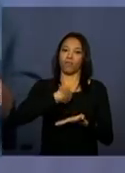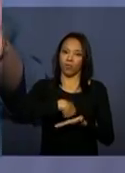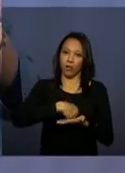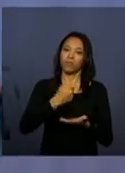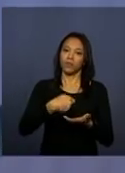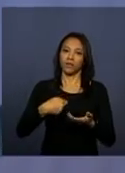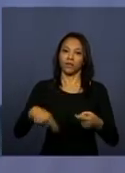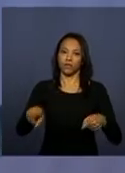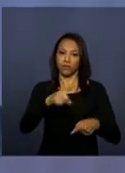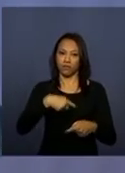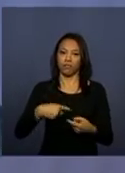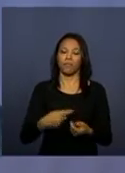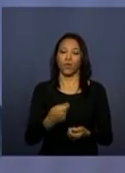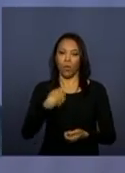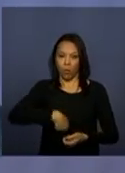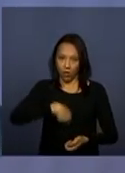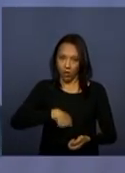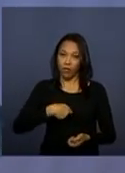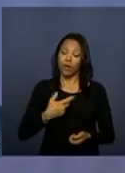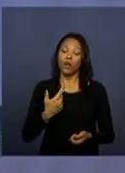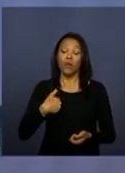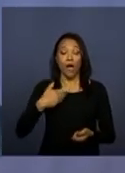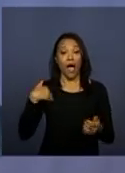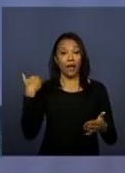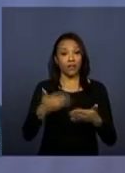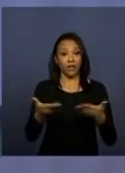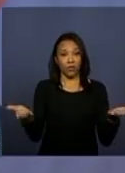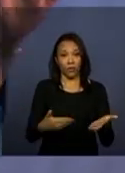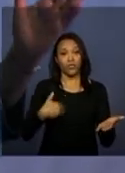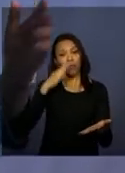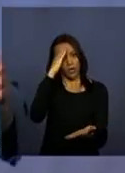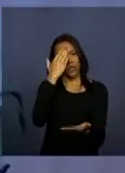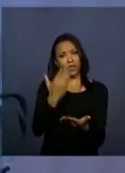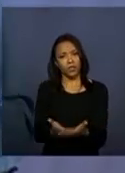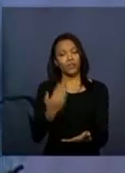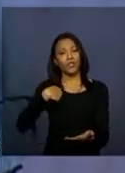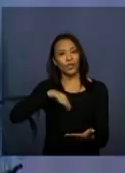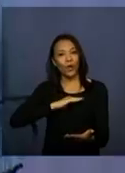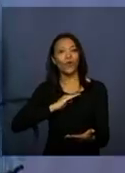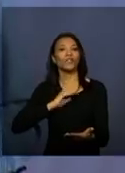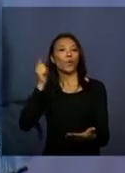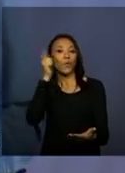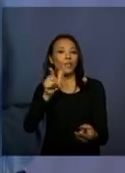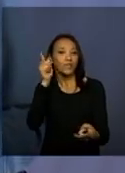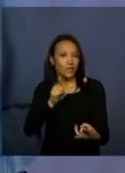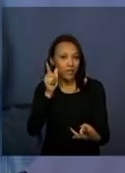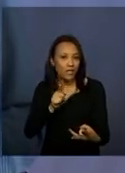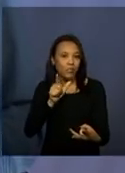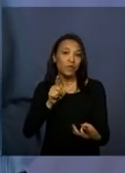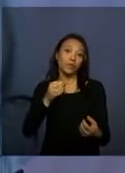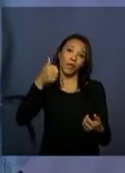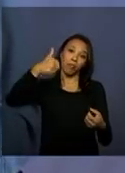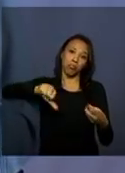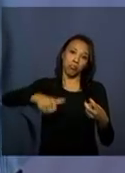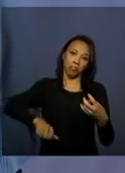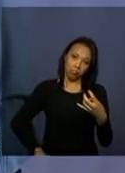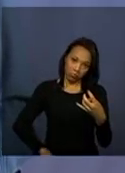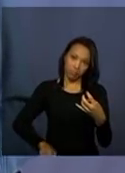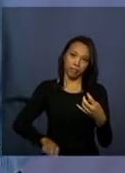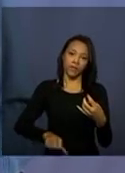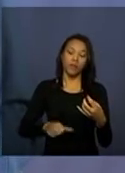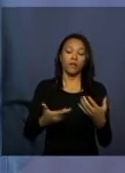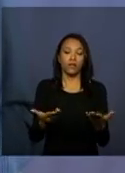Mas, até hoje, eu creio que nós mais cumprimos do que descumprimos metas. E aí